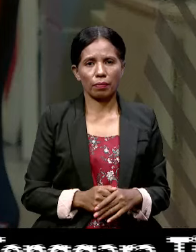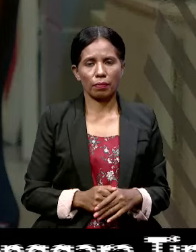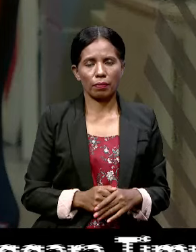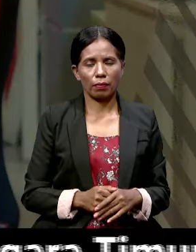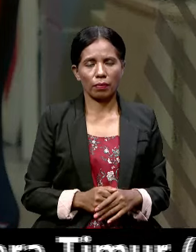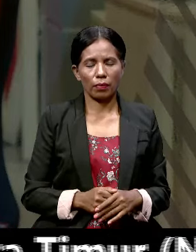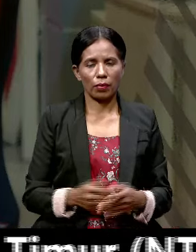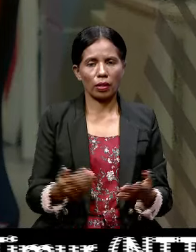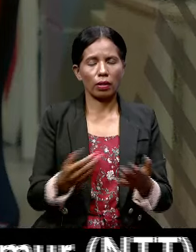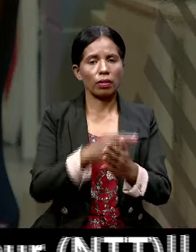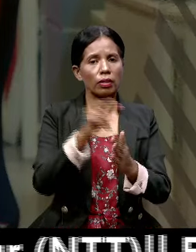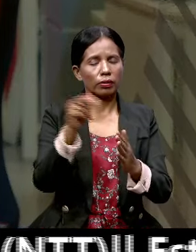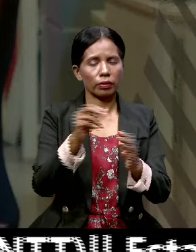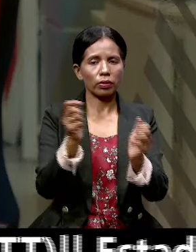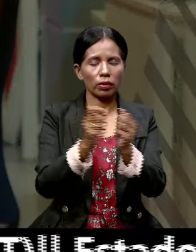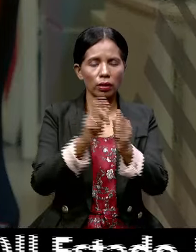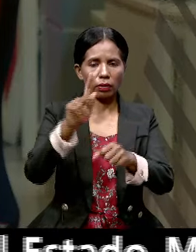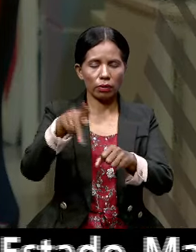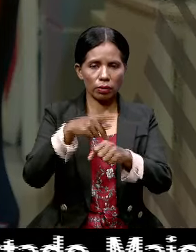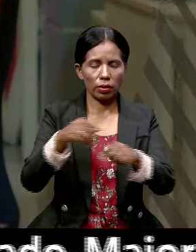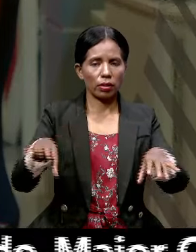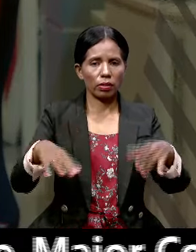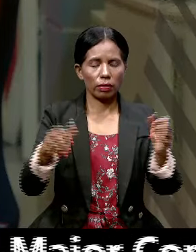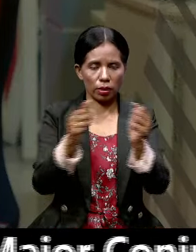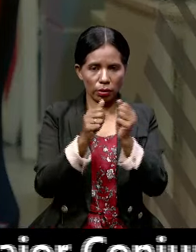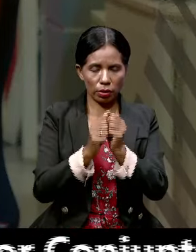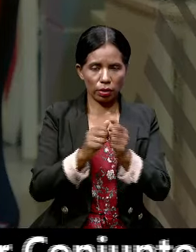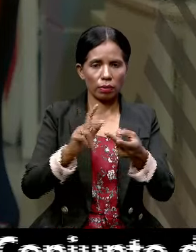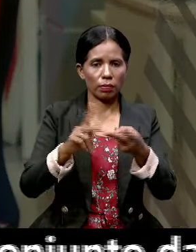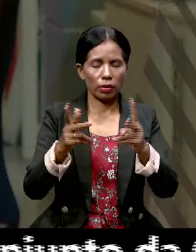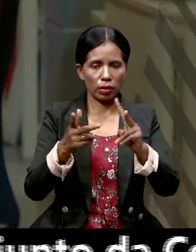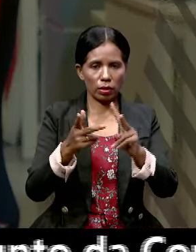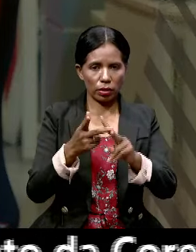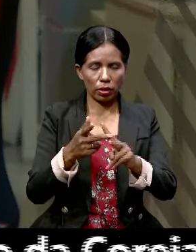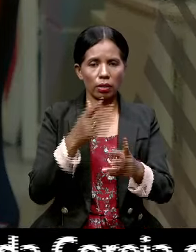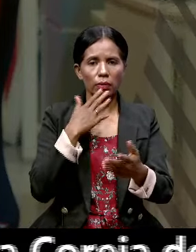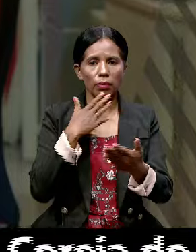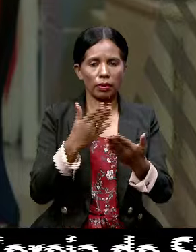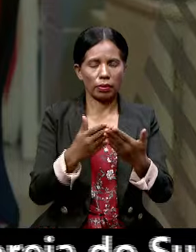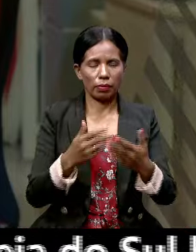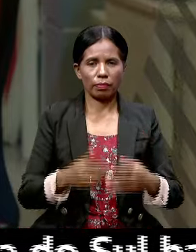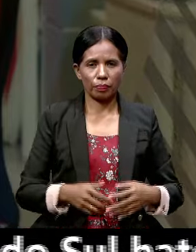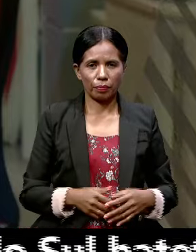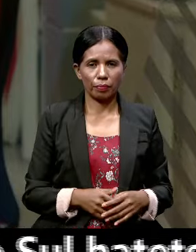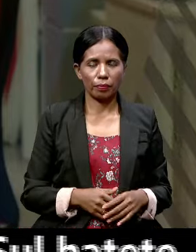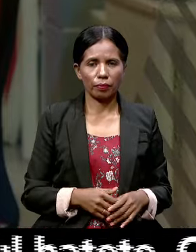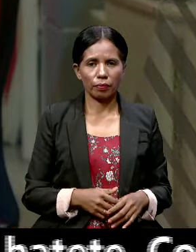Nova Zelândia no Filipinas hamete em relação a parceria abrasente.